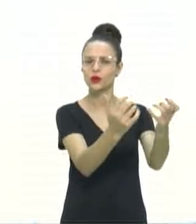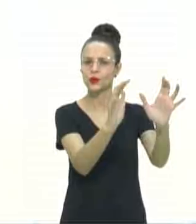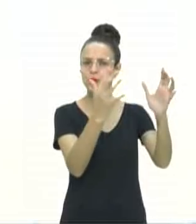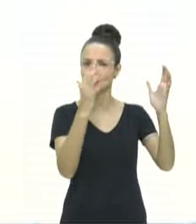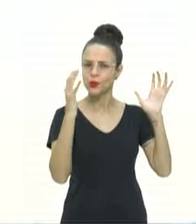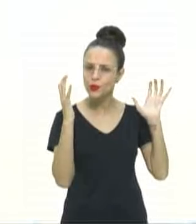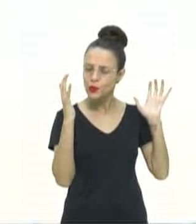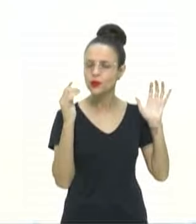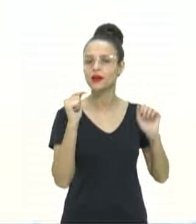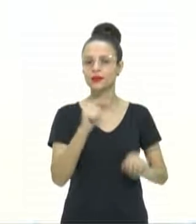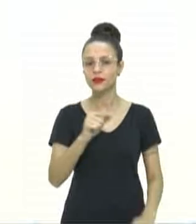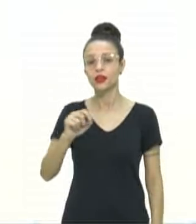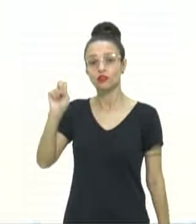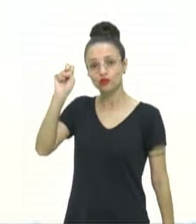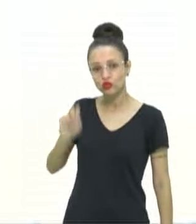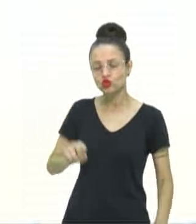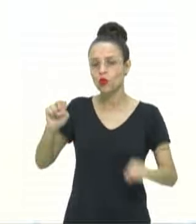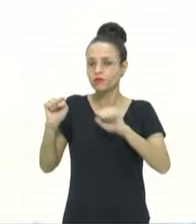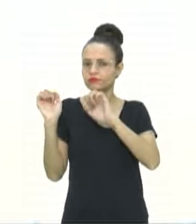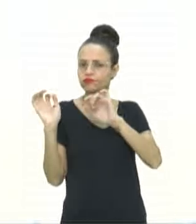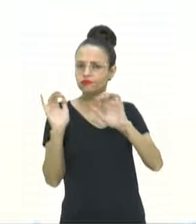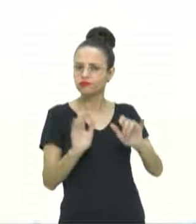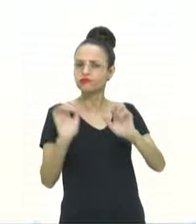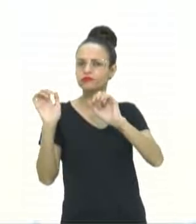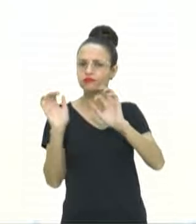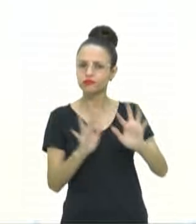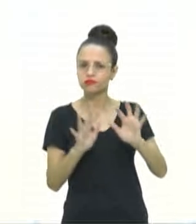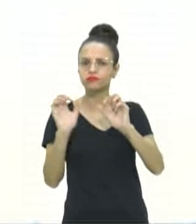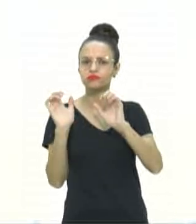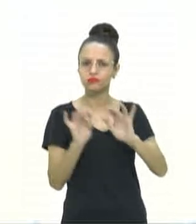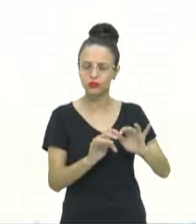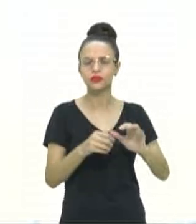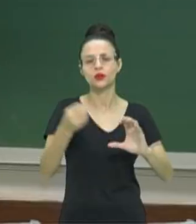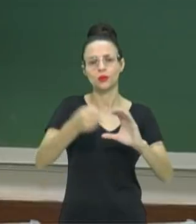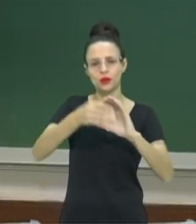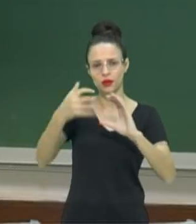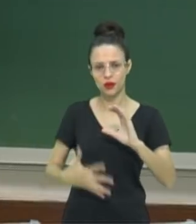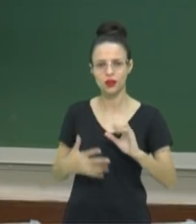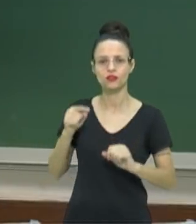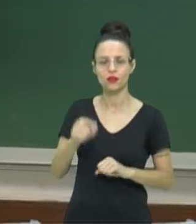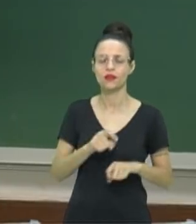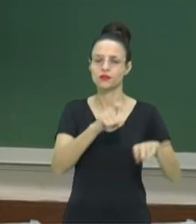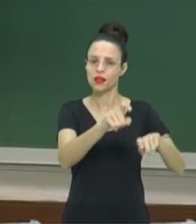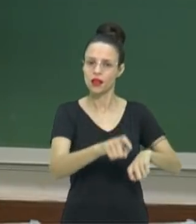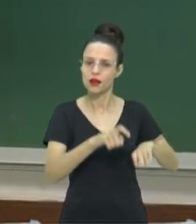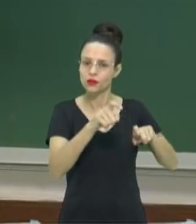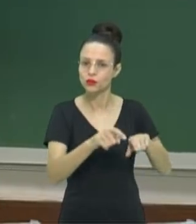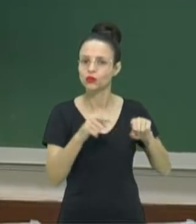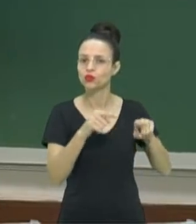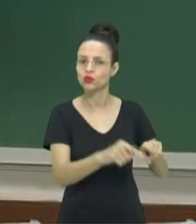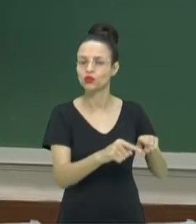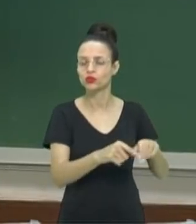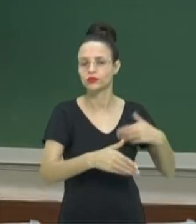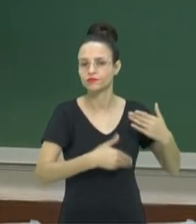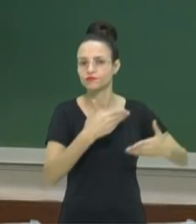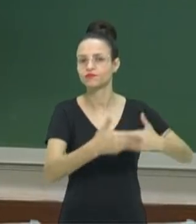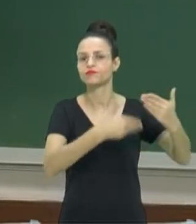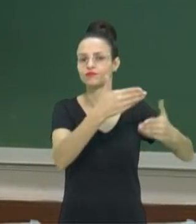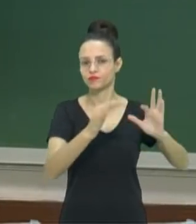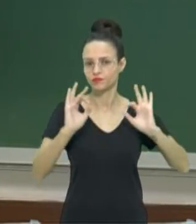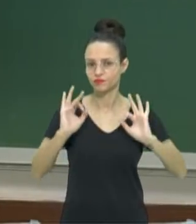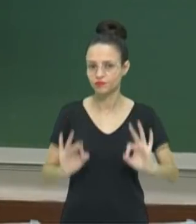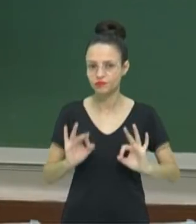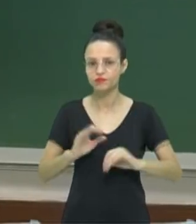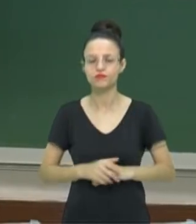conforme a ocupação da região sul vai acontecendo, a gente vai tendo essas características ali da agricultura sendo desenvolvida,